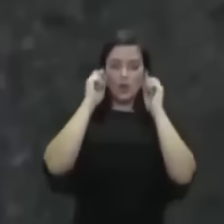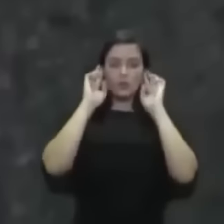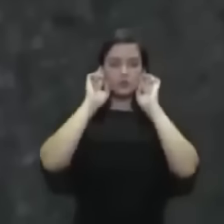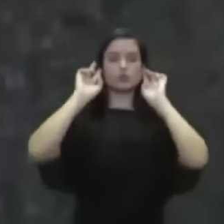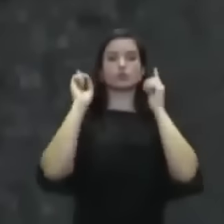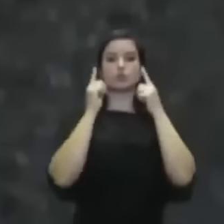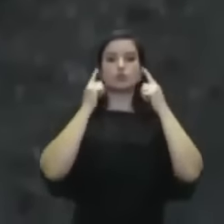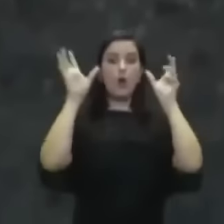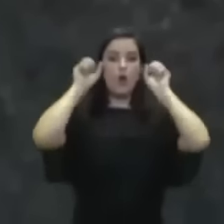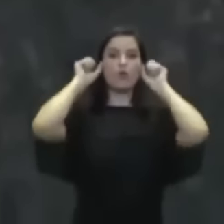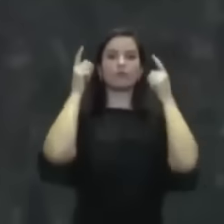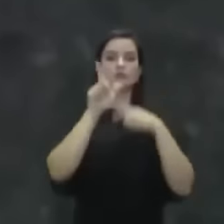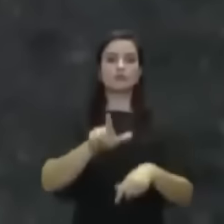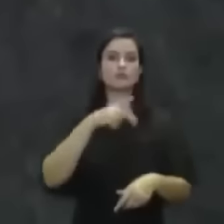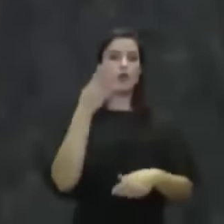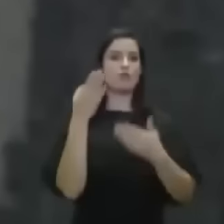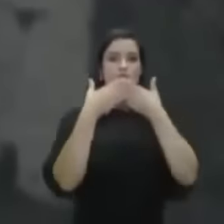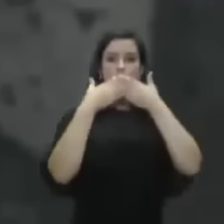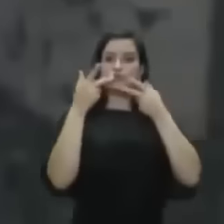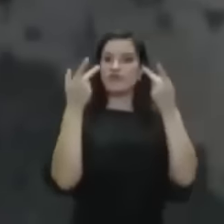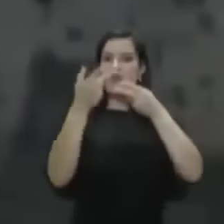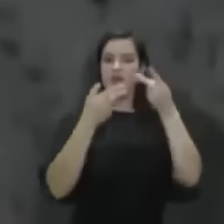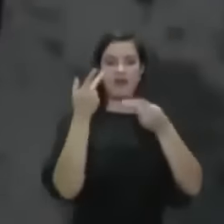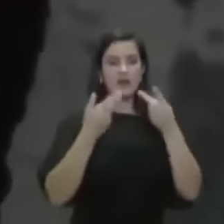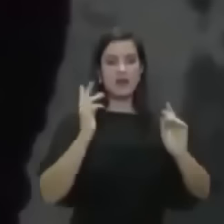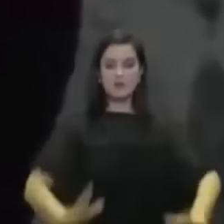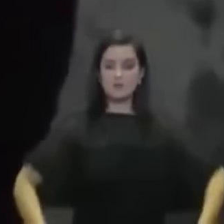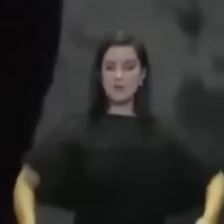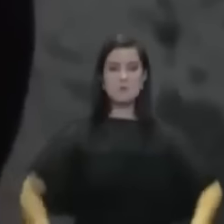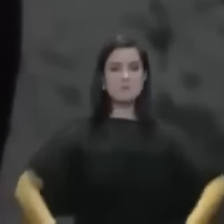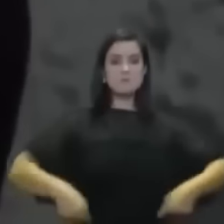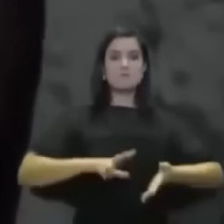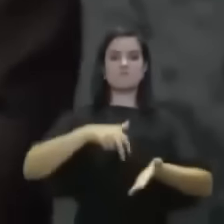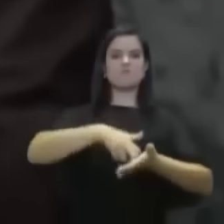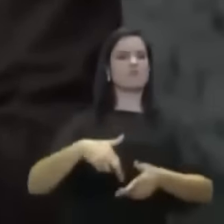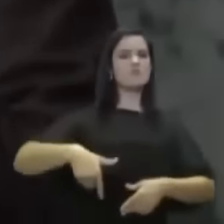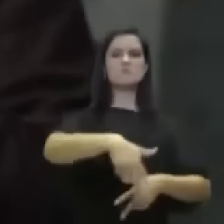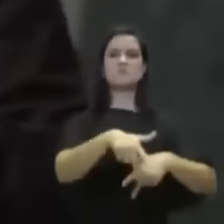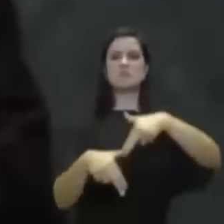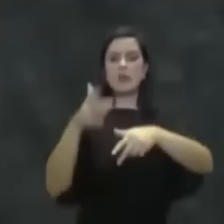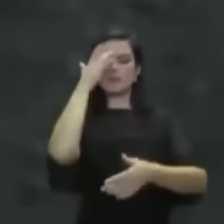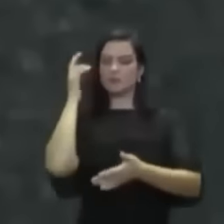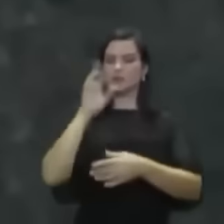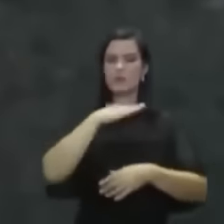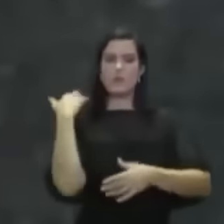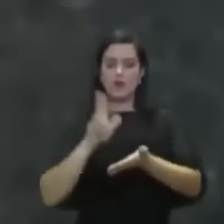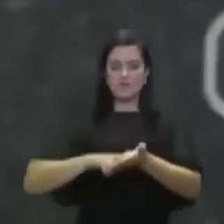ouvem, os mudos falam e os paralíticos saltam e os mortos ressuscitam. E diz a